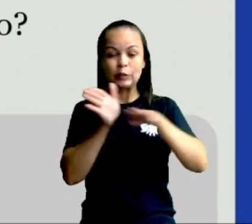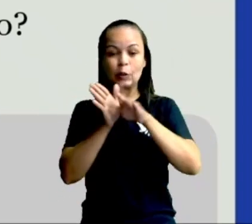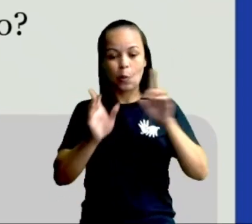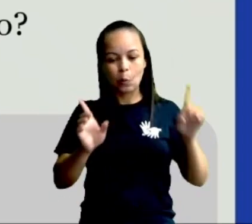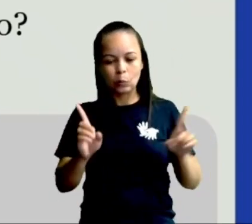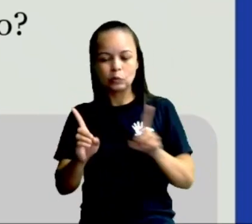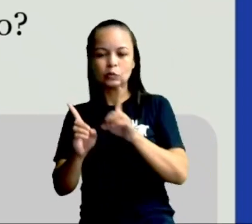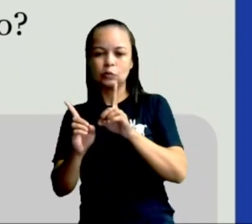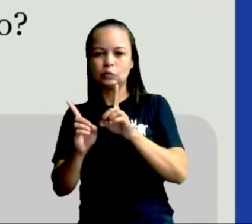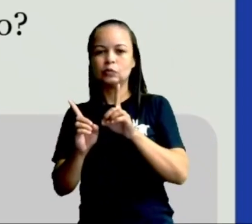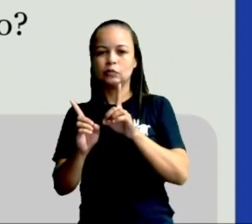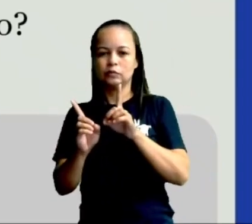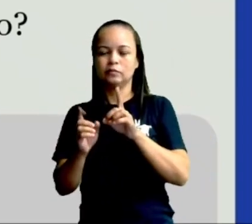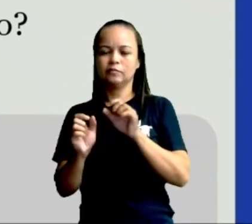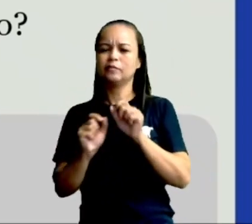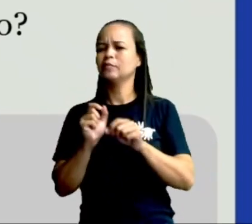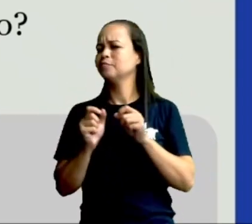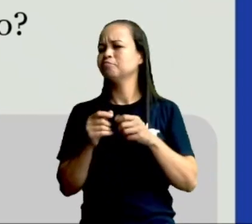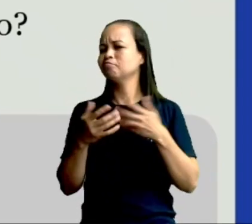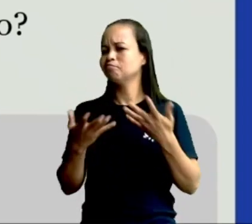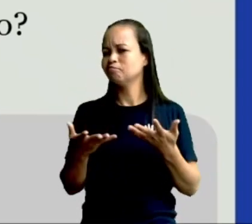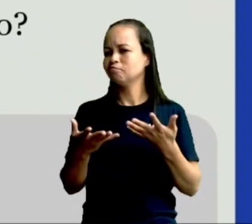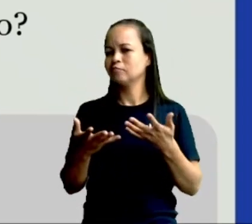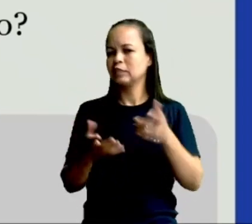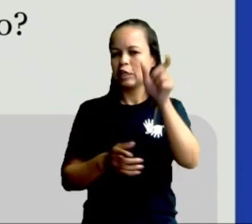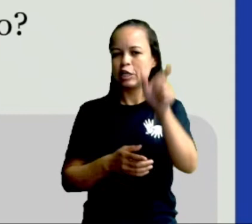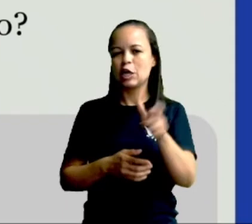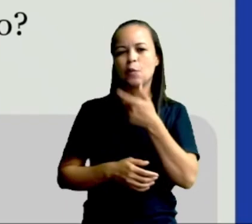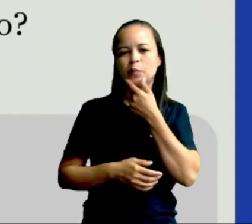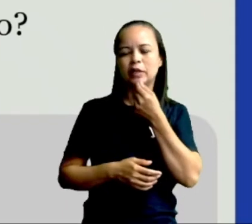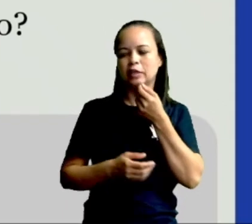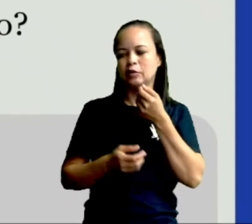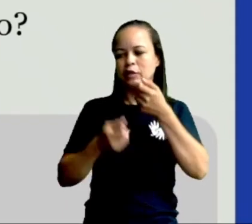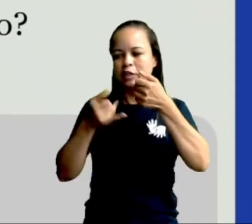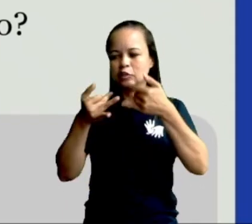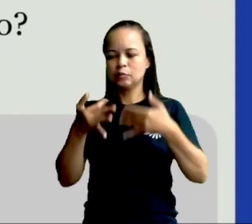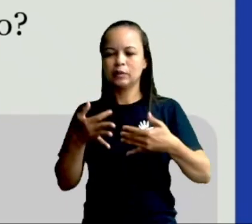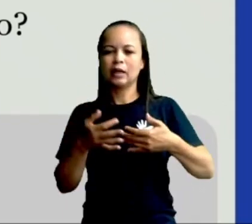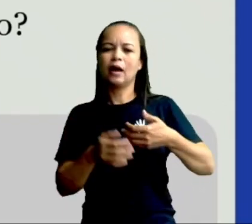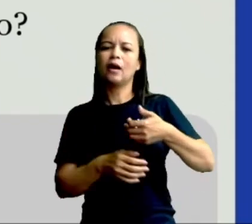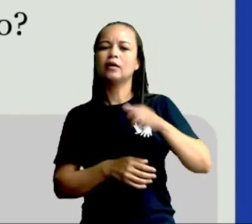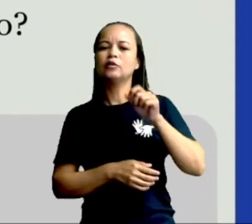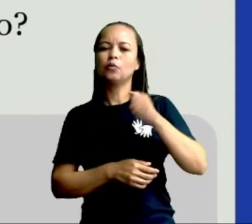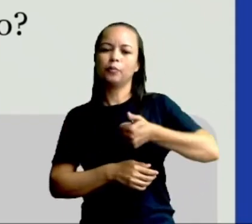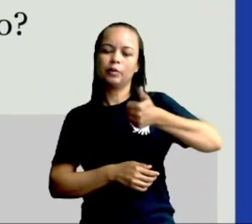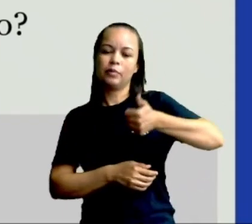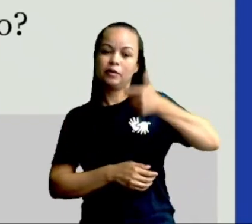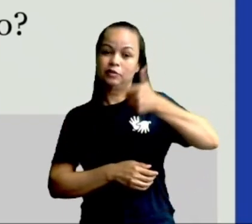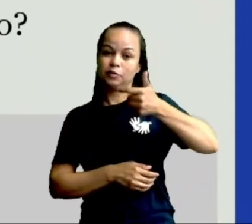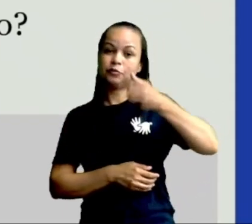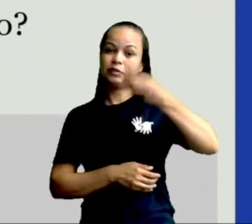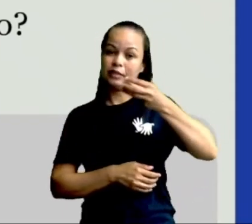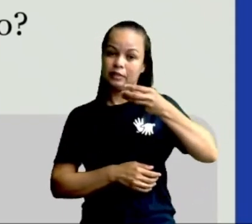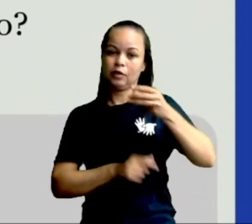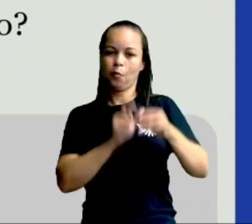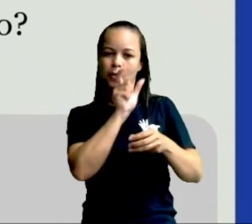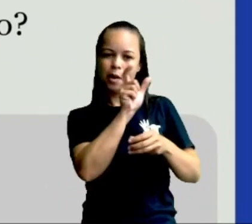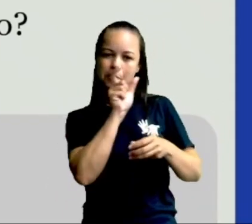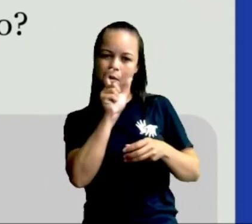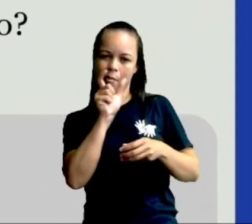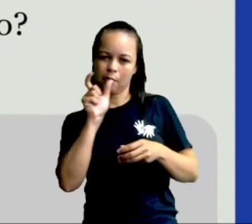dele, que é o John. E aí, gente? O que será que ele quis dizer nesse primeiro, no segundo e no terceiro